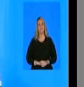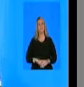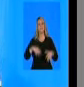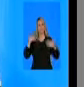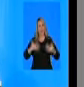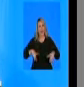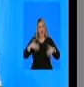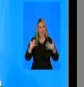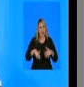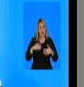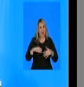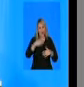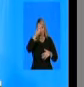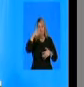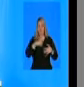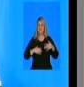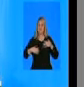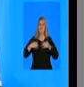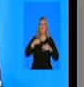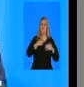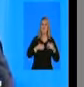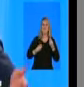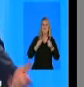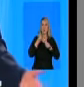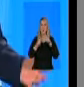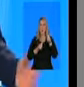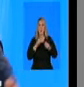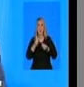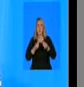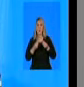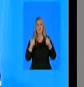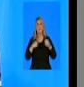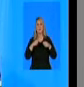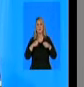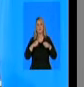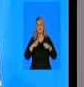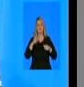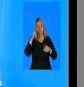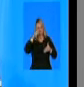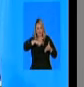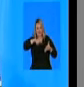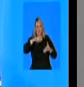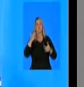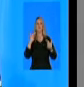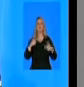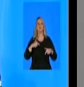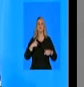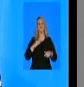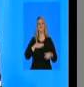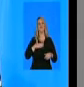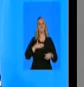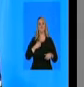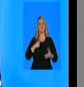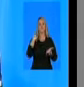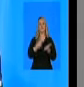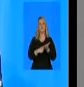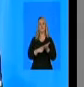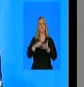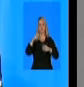caro, as pessoas estão angustiadas, agoniadas, e é preciso rever isso. E eu me comprometo aqui a rever esse